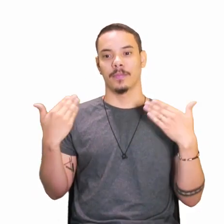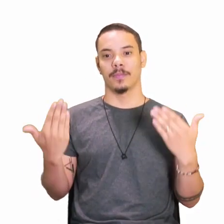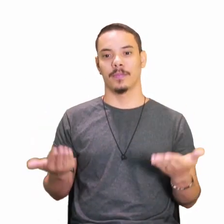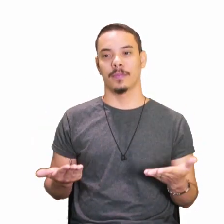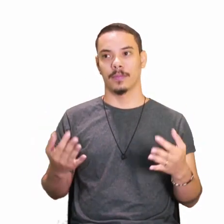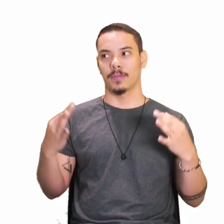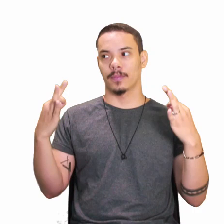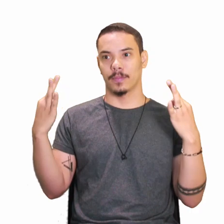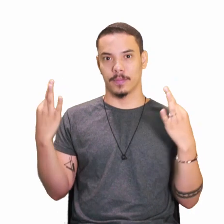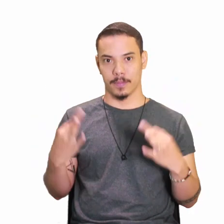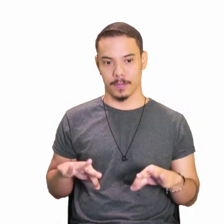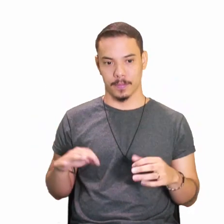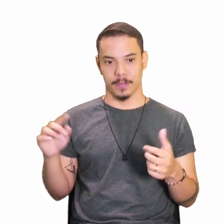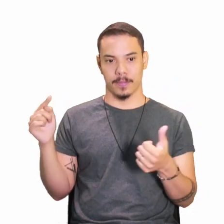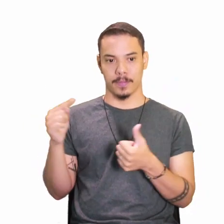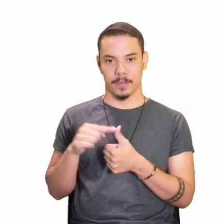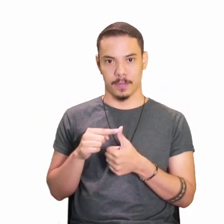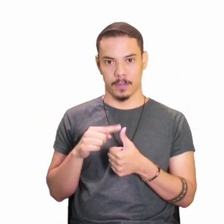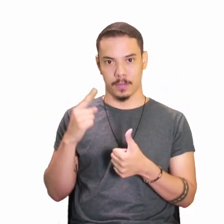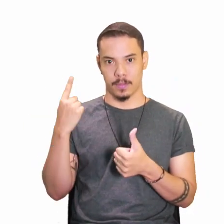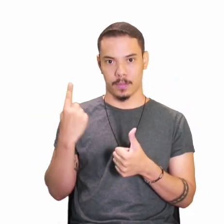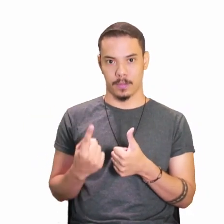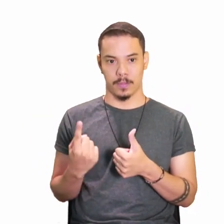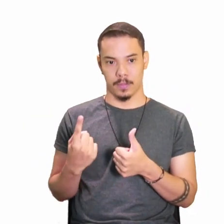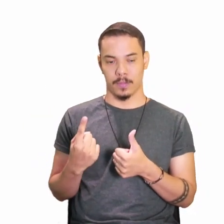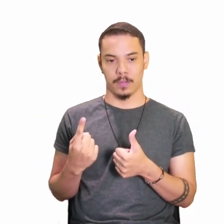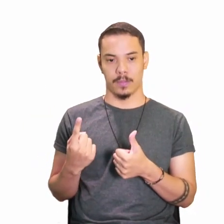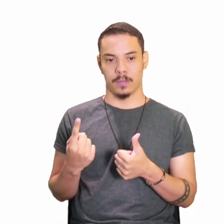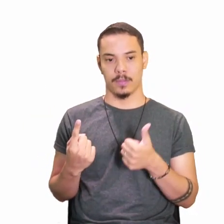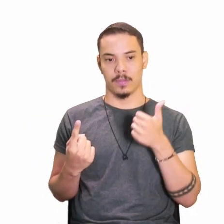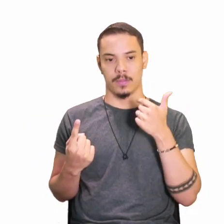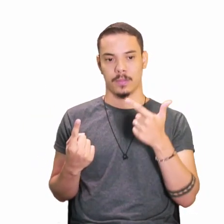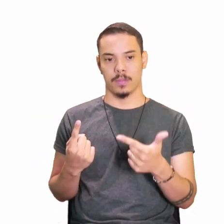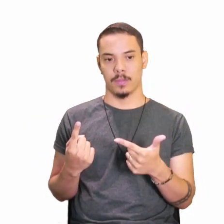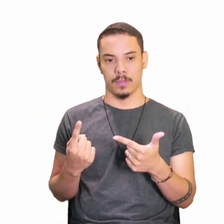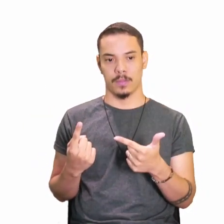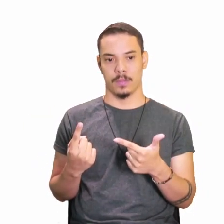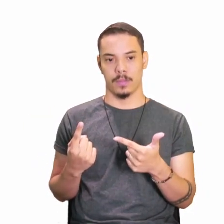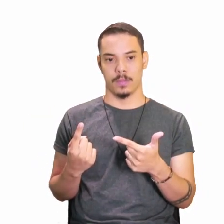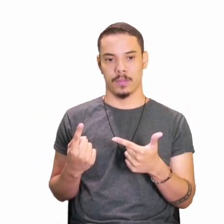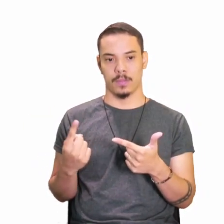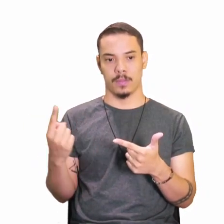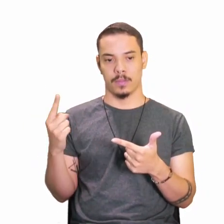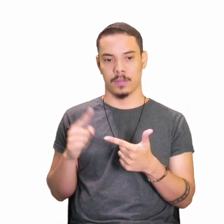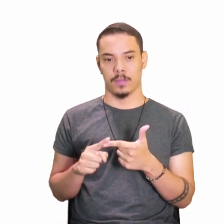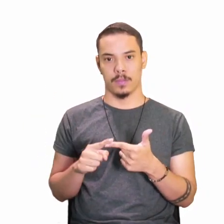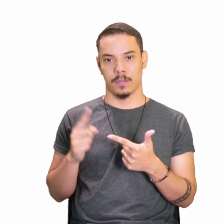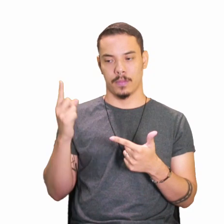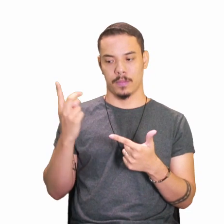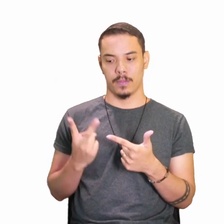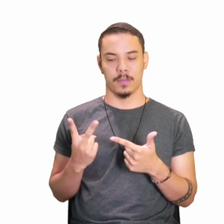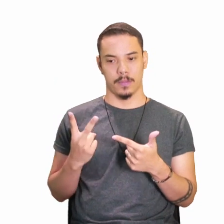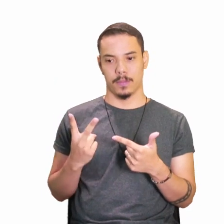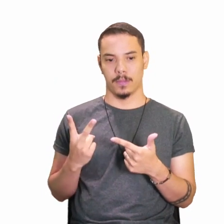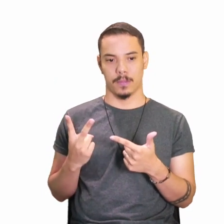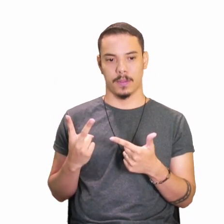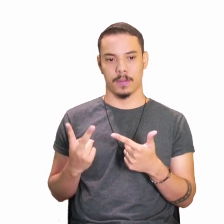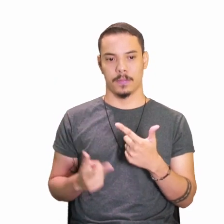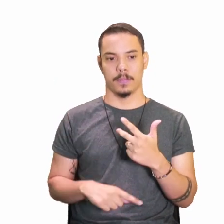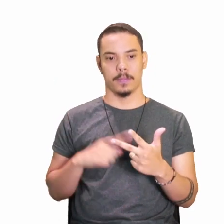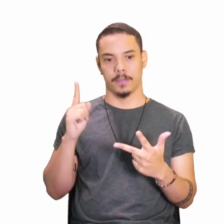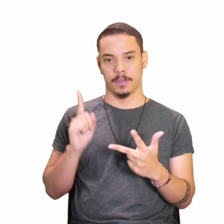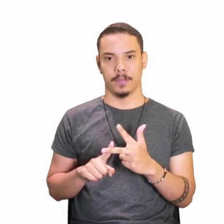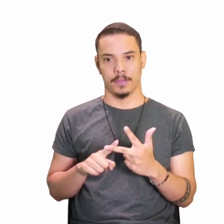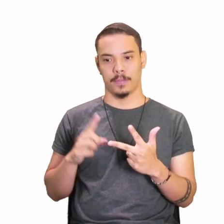corretas letra apenas a primeira ao né B apenas a dois